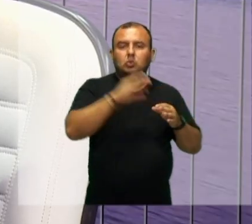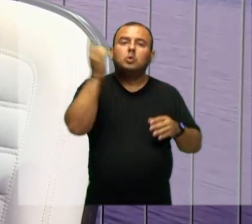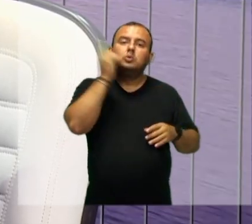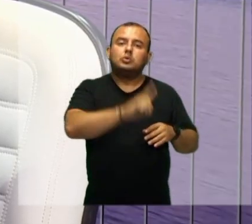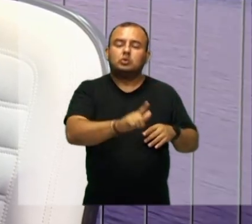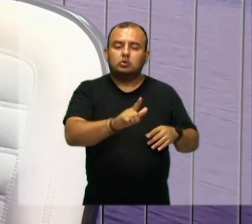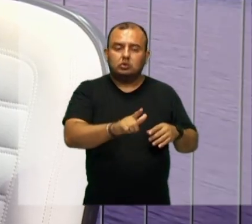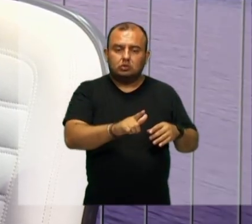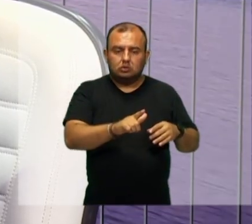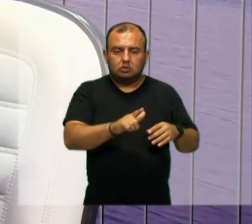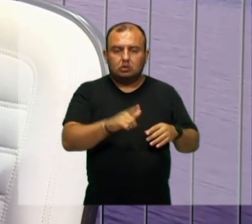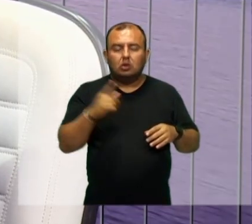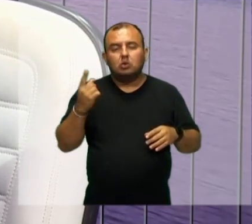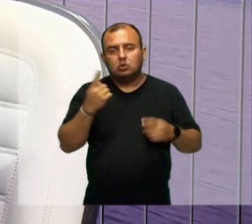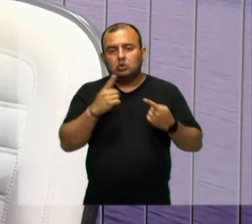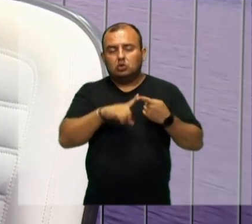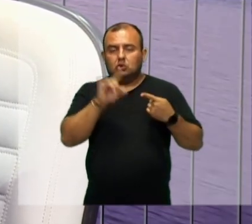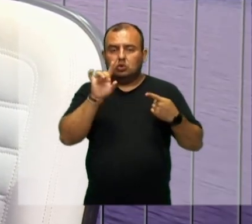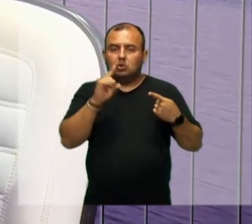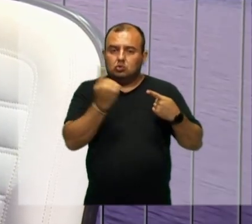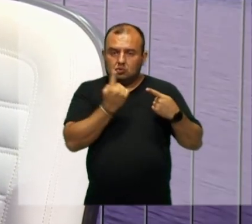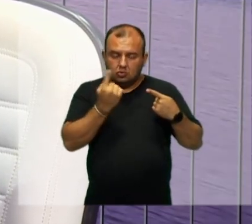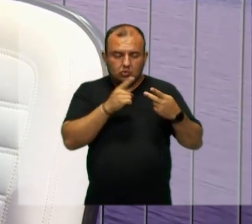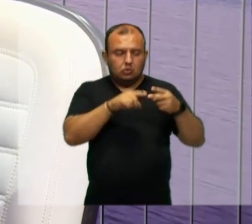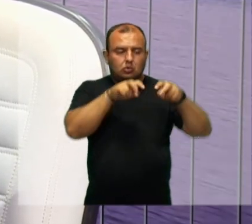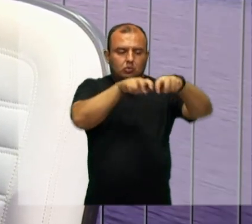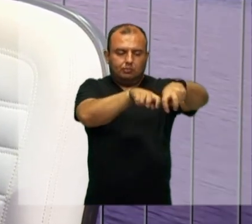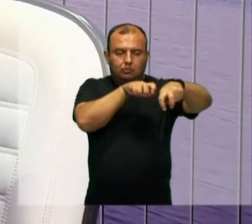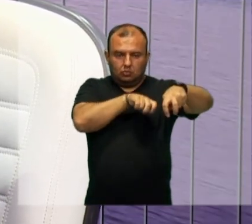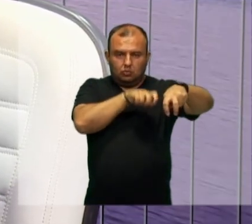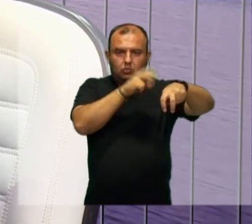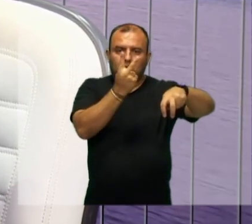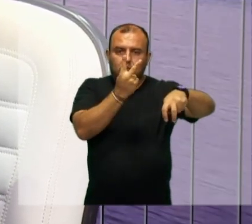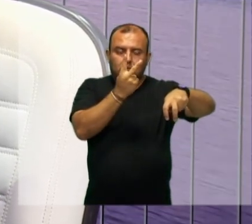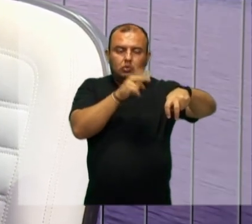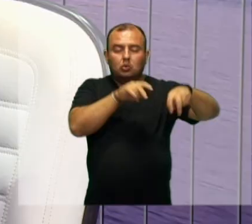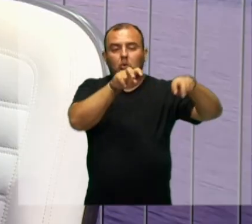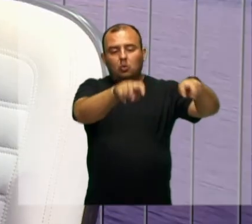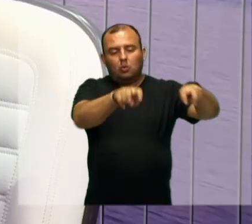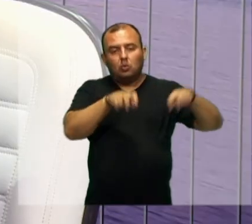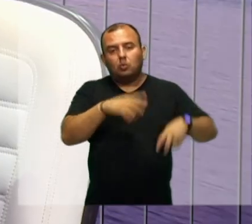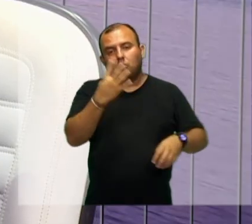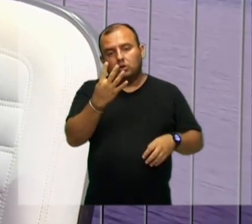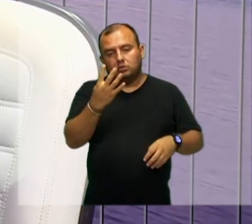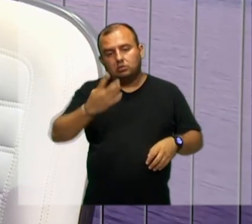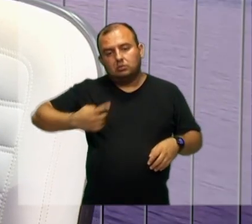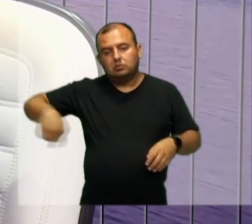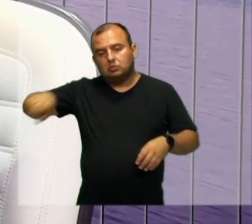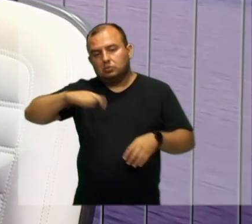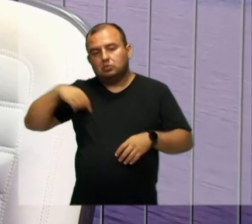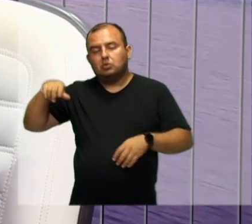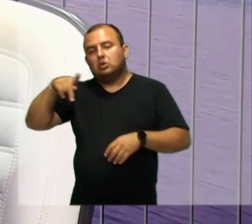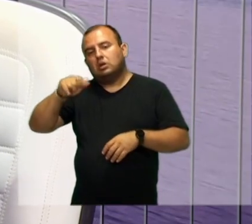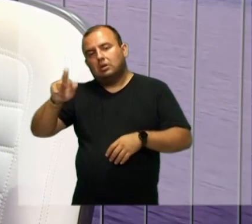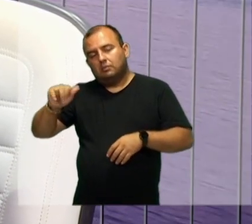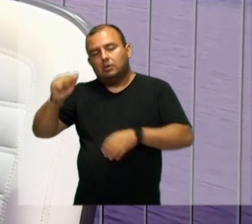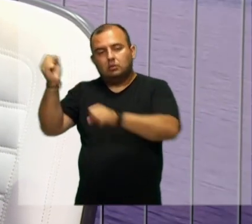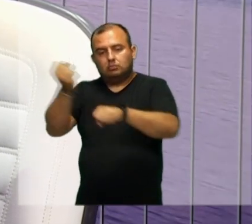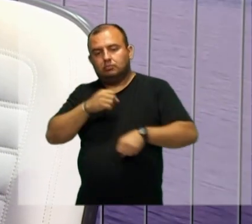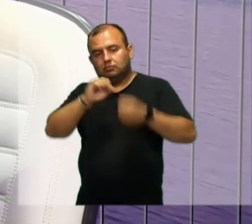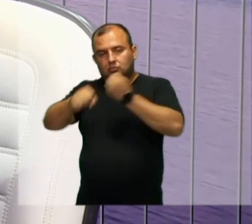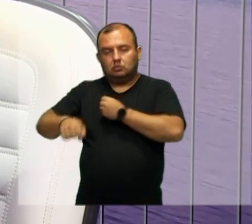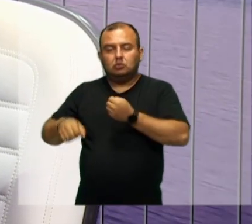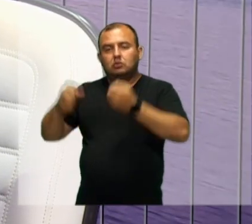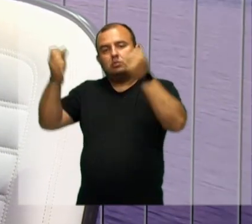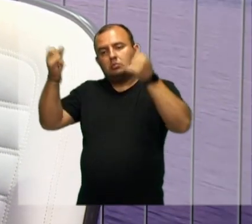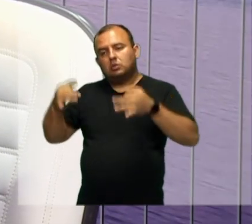o single também, que é o individual, em dupla ou em quarteto. É bem legal. Mas, para nós da paracanoagem, eles acabaram